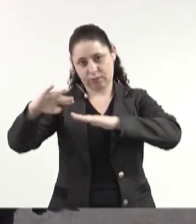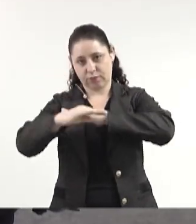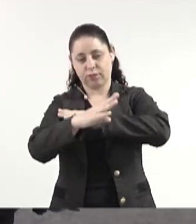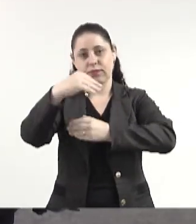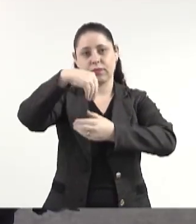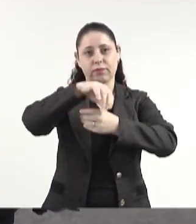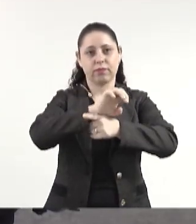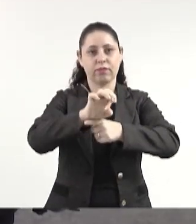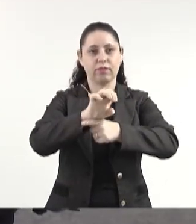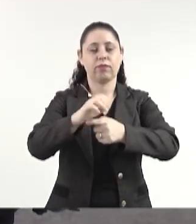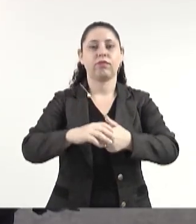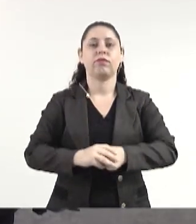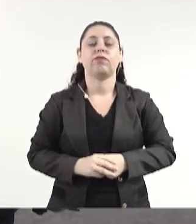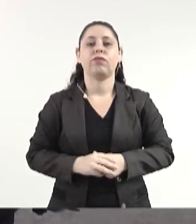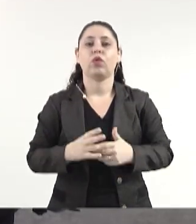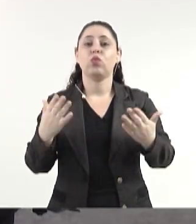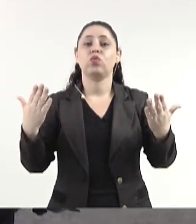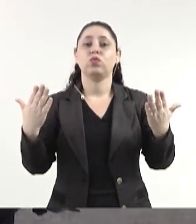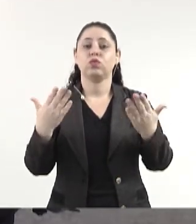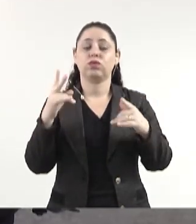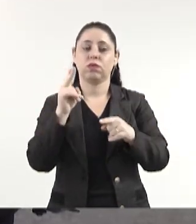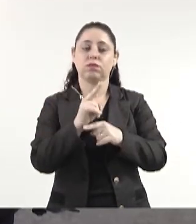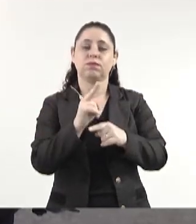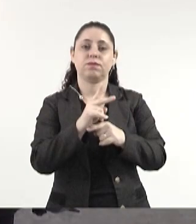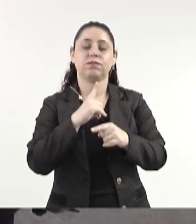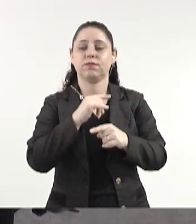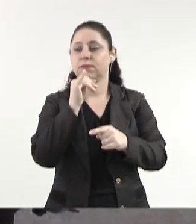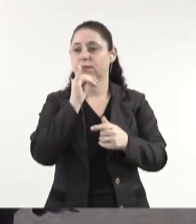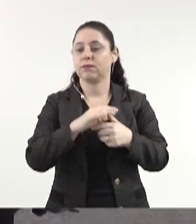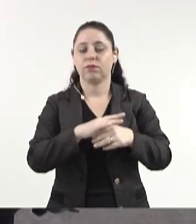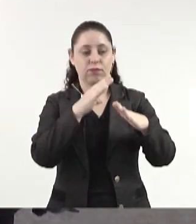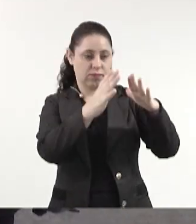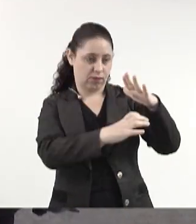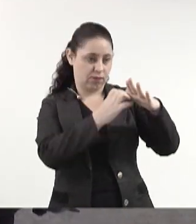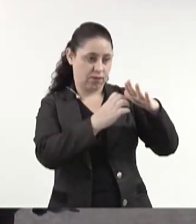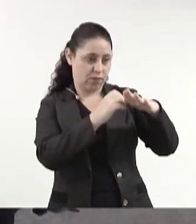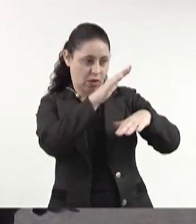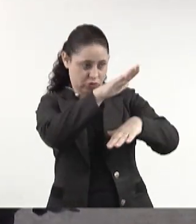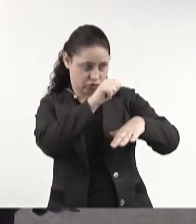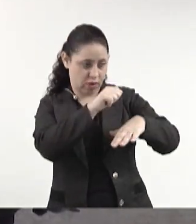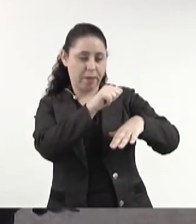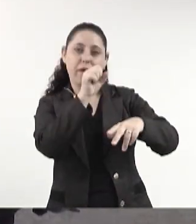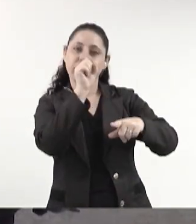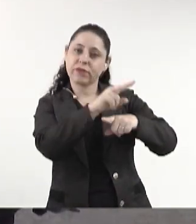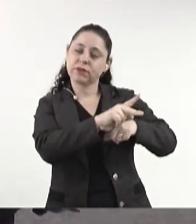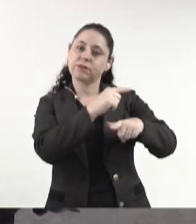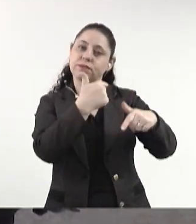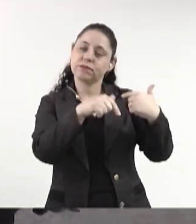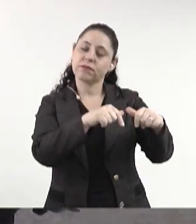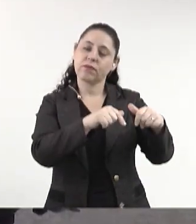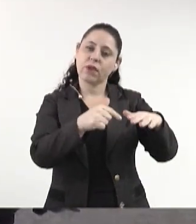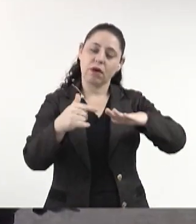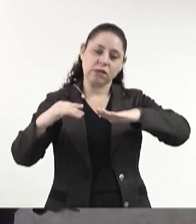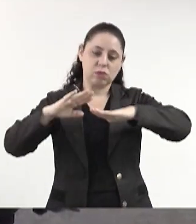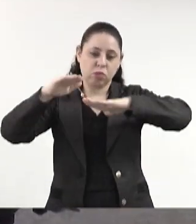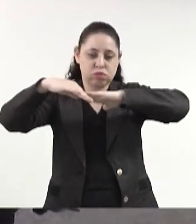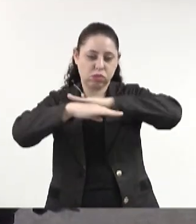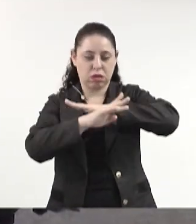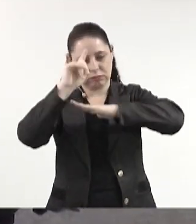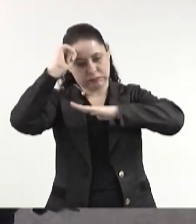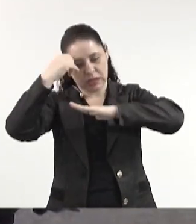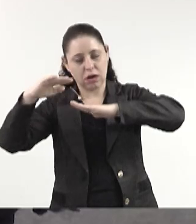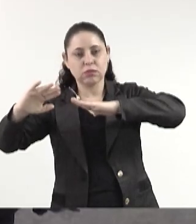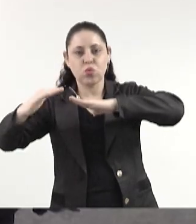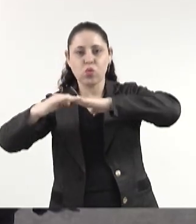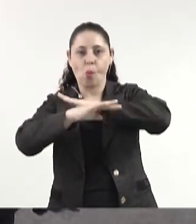Estado. Hoje, o modelo de conservação, você contrata as empresas para fazer a conservação, o tapa-buraco, a melhoria das rodovias